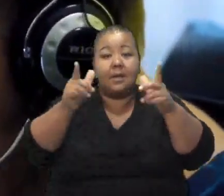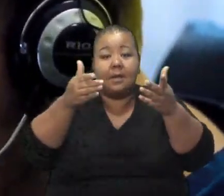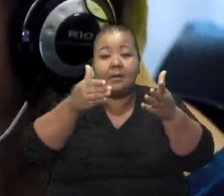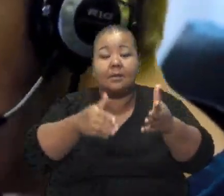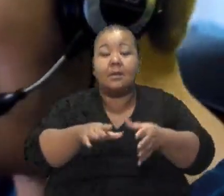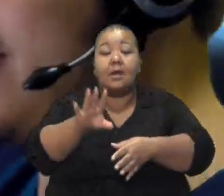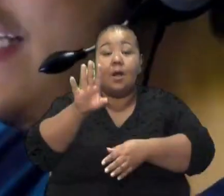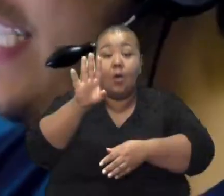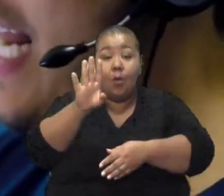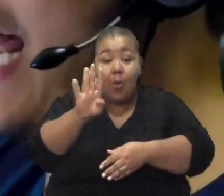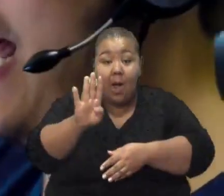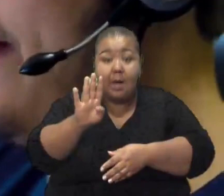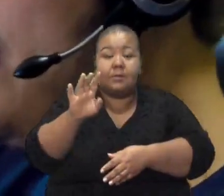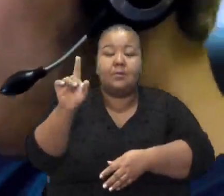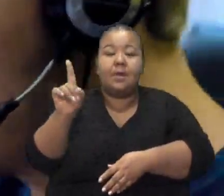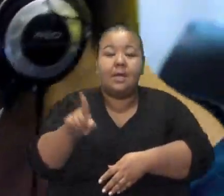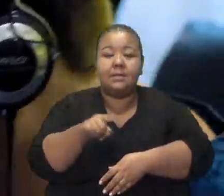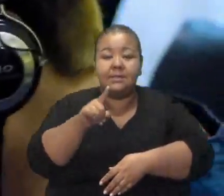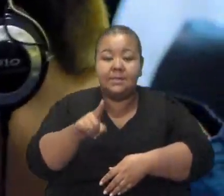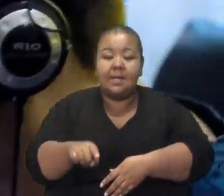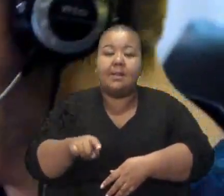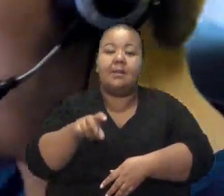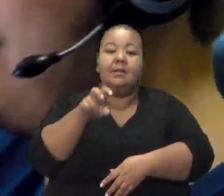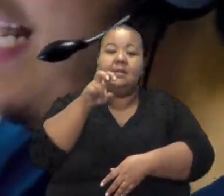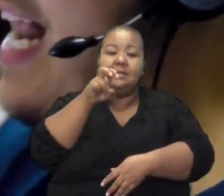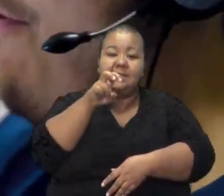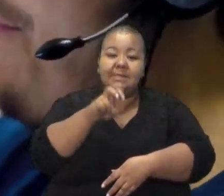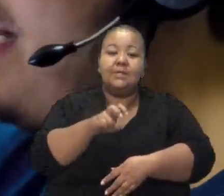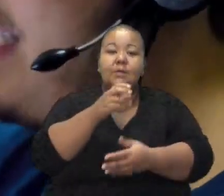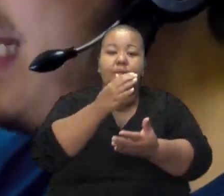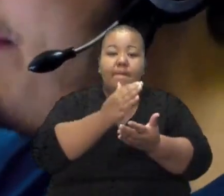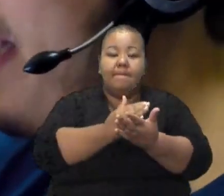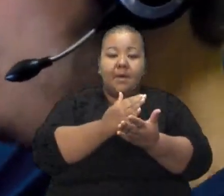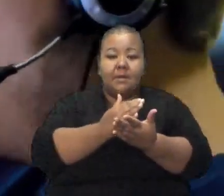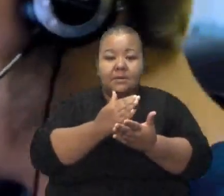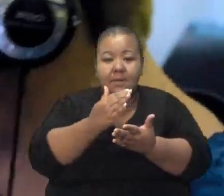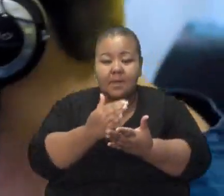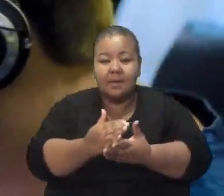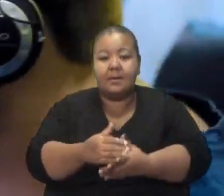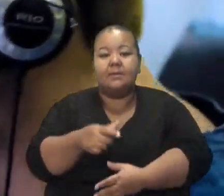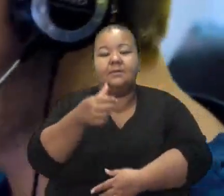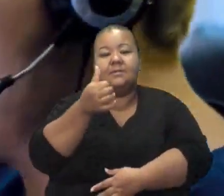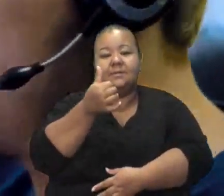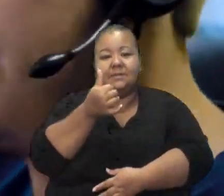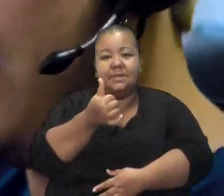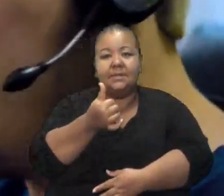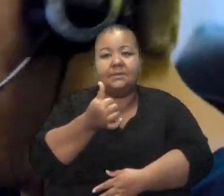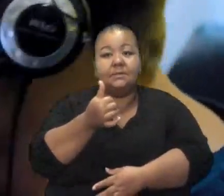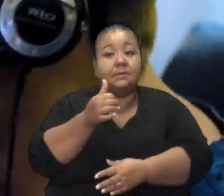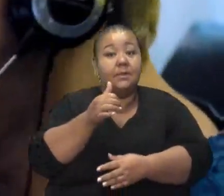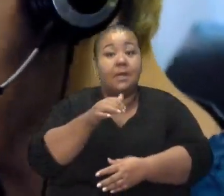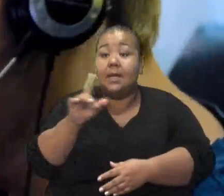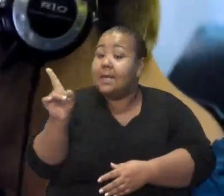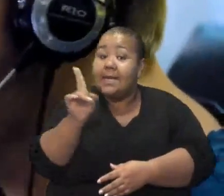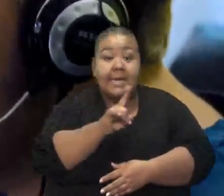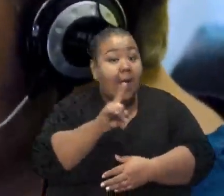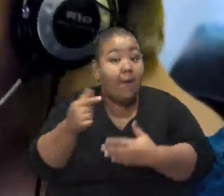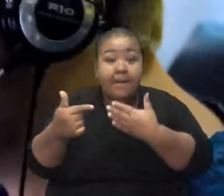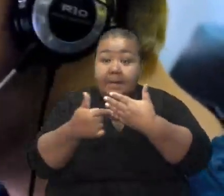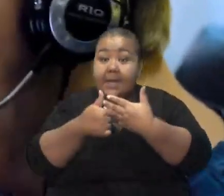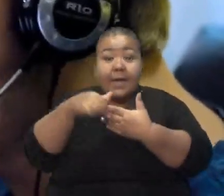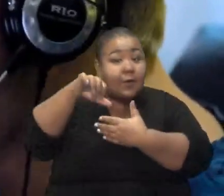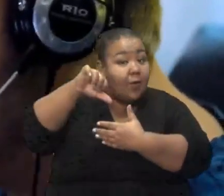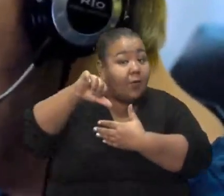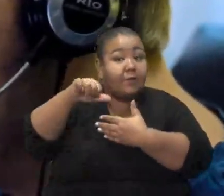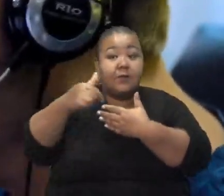O 4 é pra cancelar. O 5 é pra parcelar o financiamento. O 6 não é pra apertar o 9. O